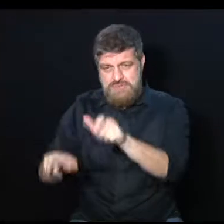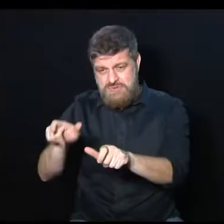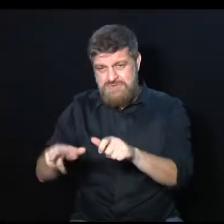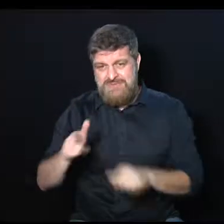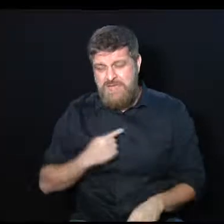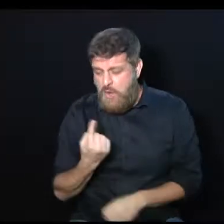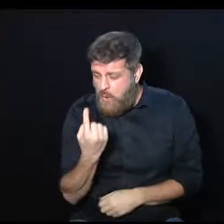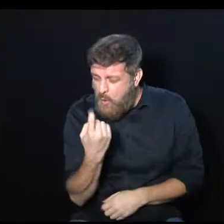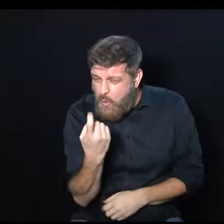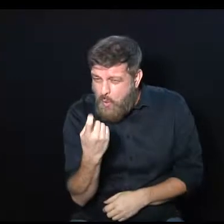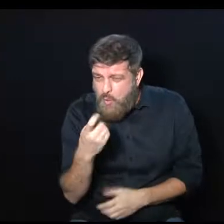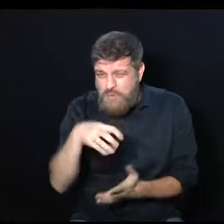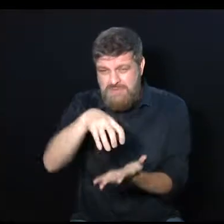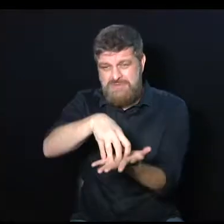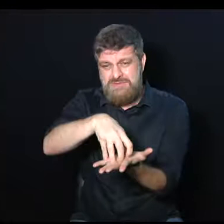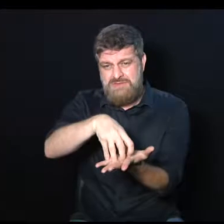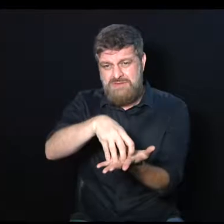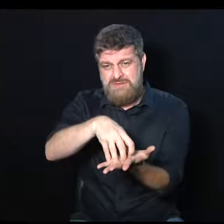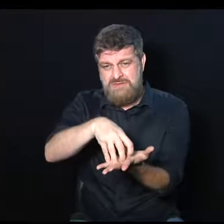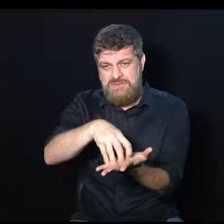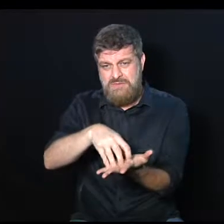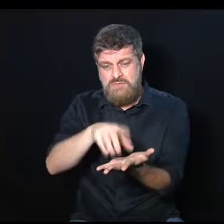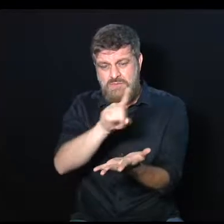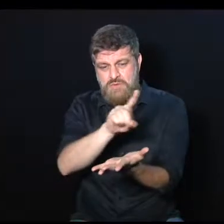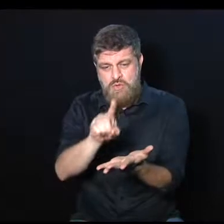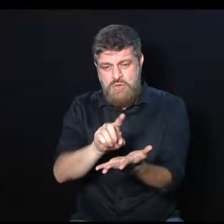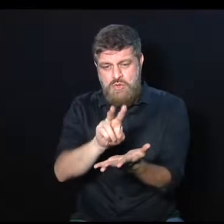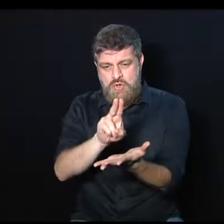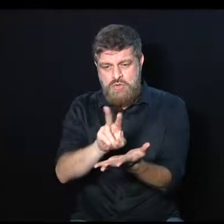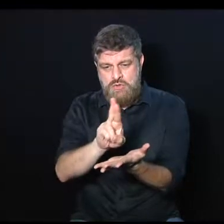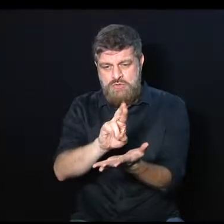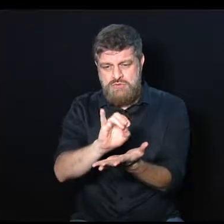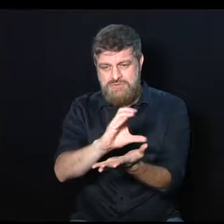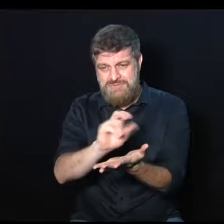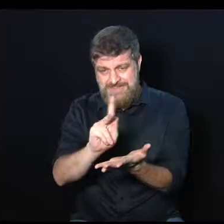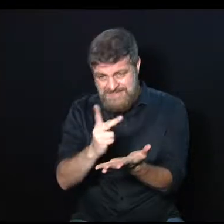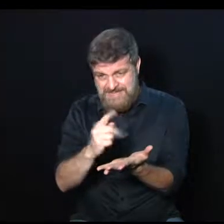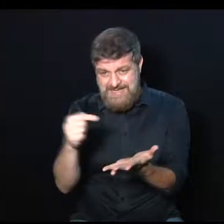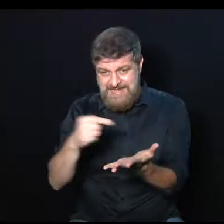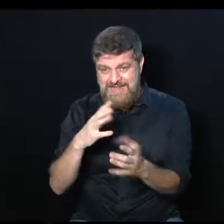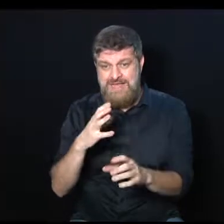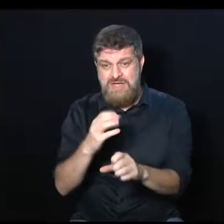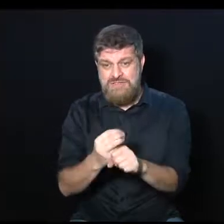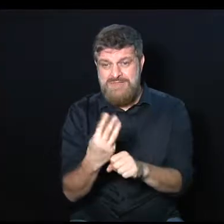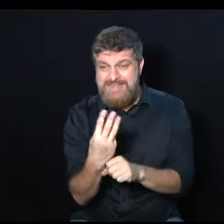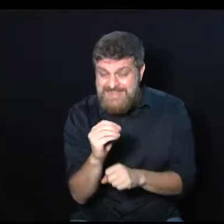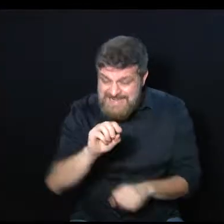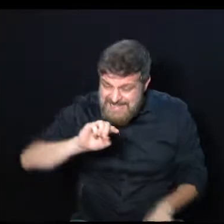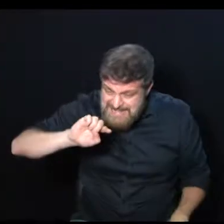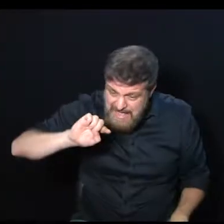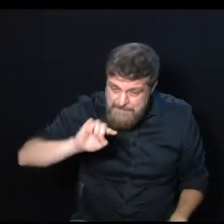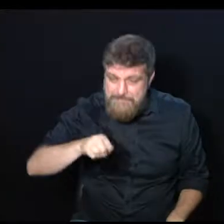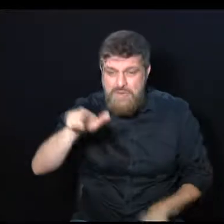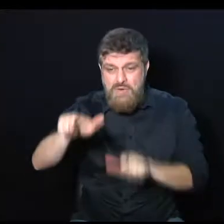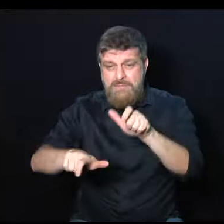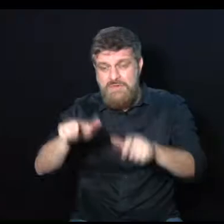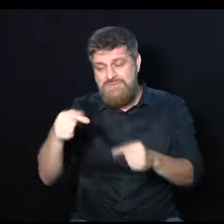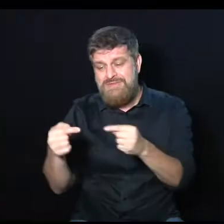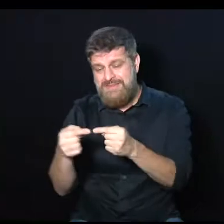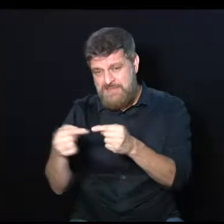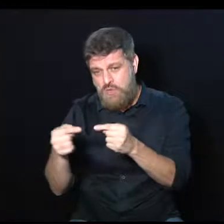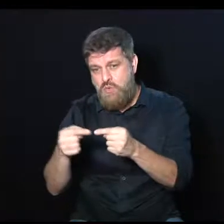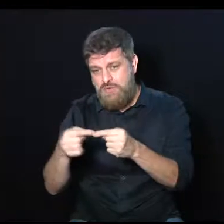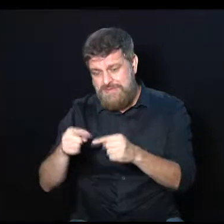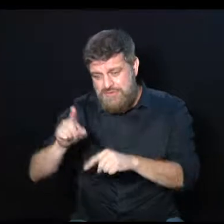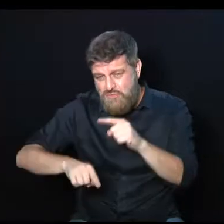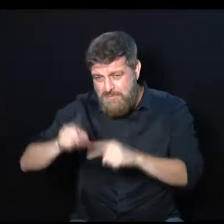único centro na Suíça, que é o centro de Zurique. Esse centro notifica 30 mil atendimentos ano. Então, não está fora